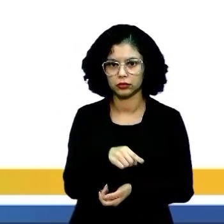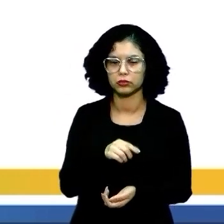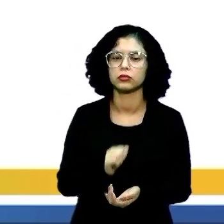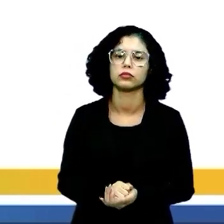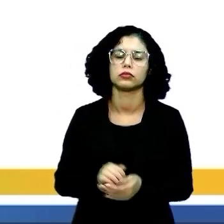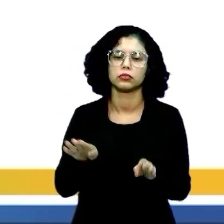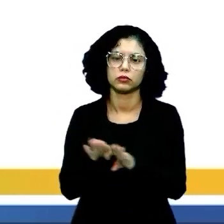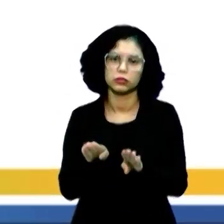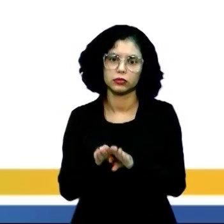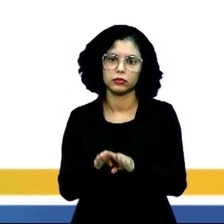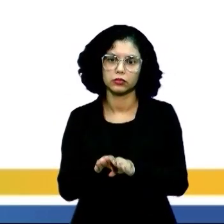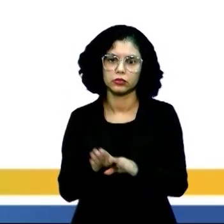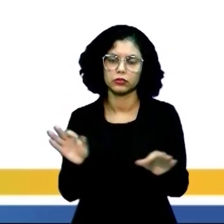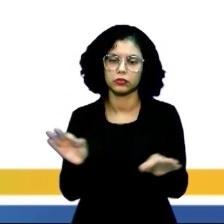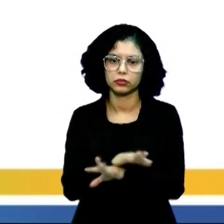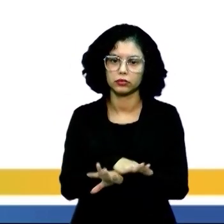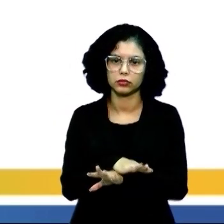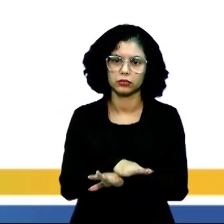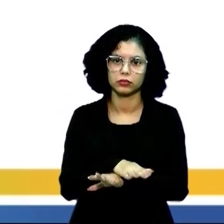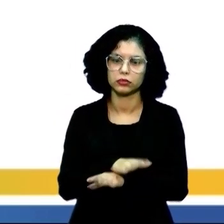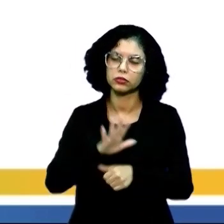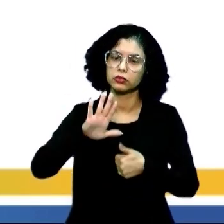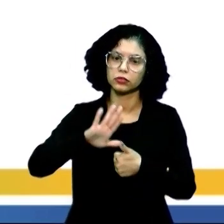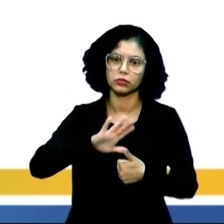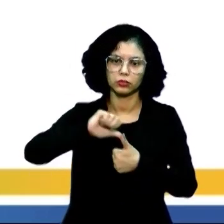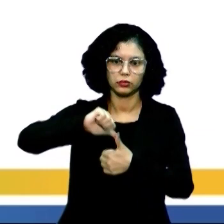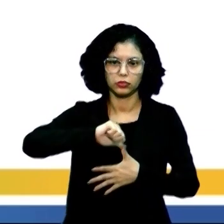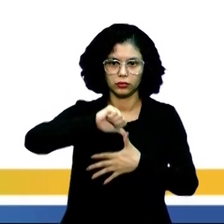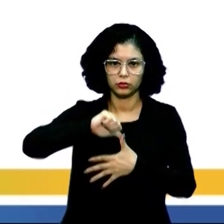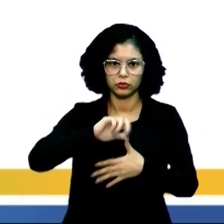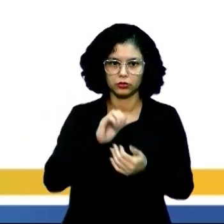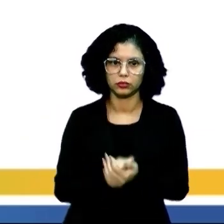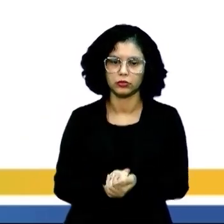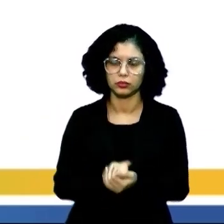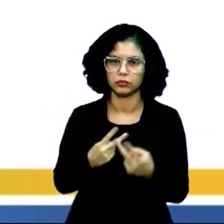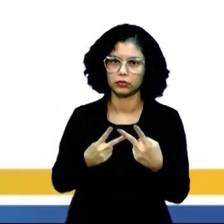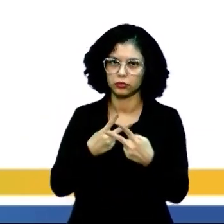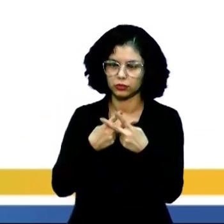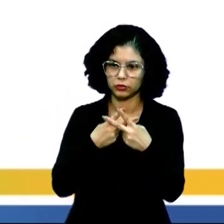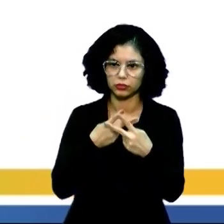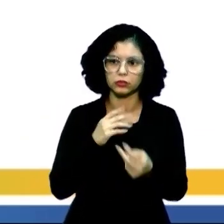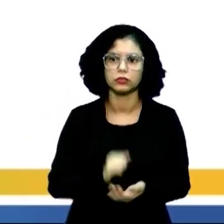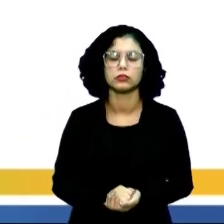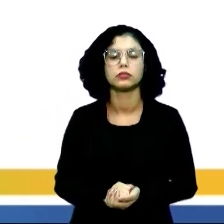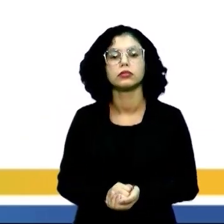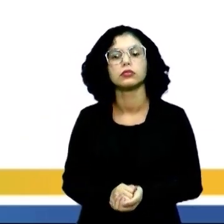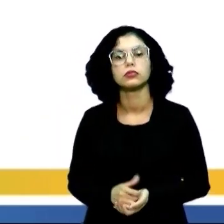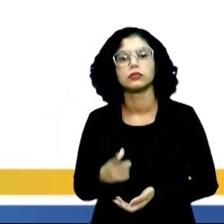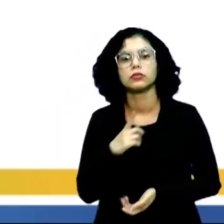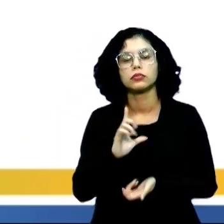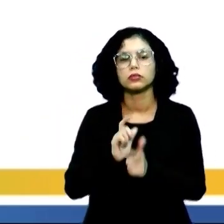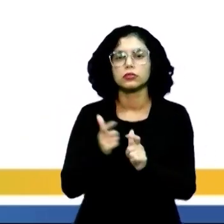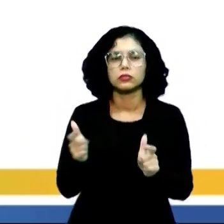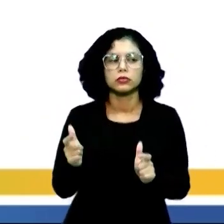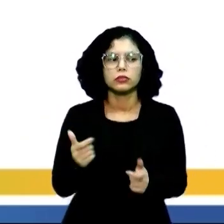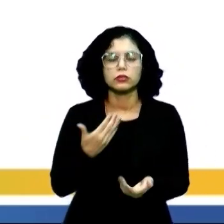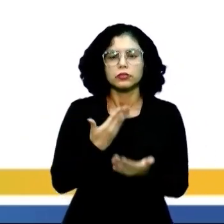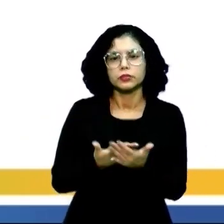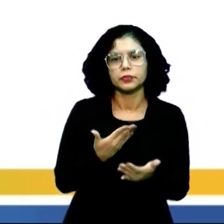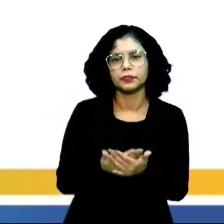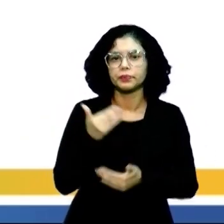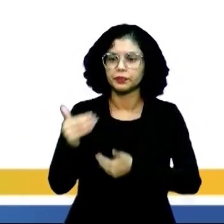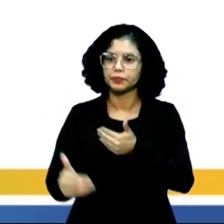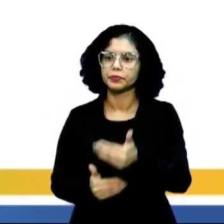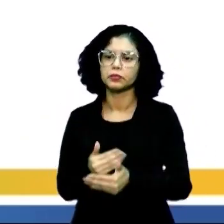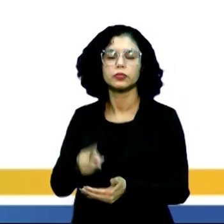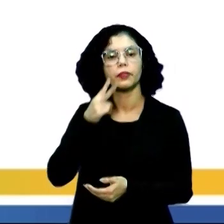ou detém diplomatas norte-americanos em prisões. A gente teve aí uma aula e durante essa